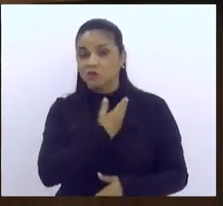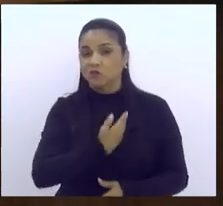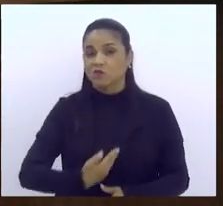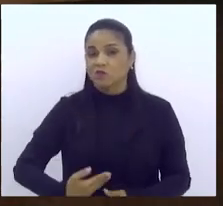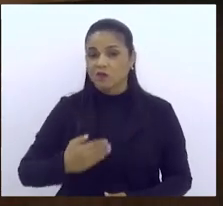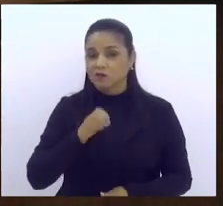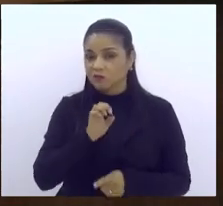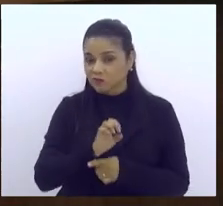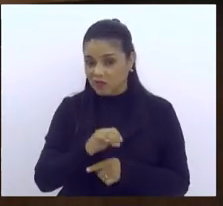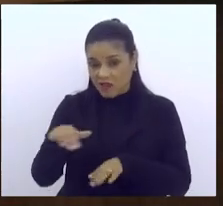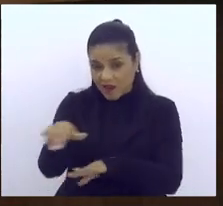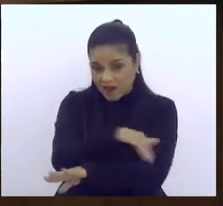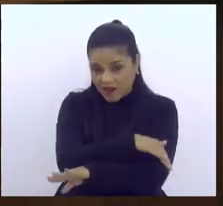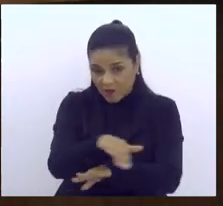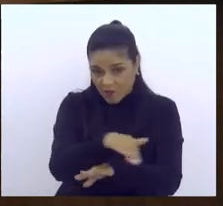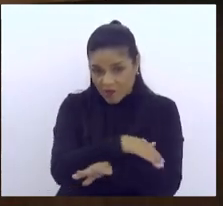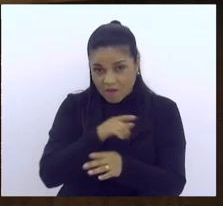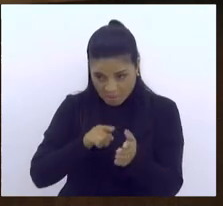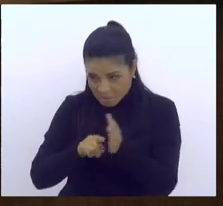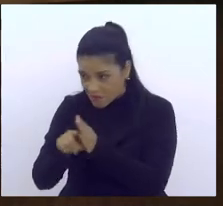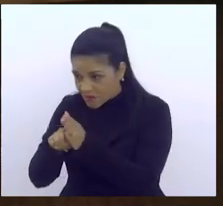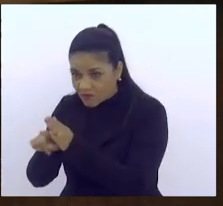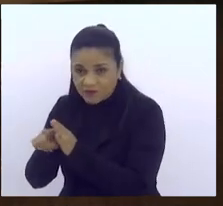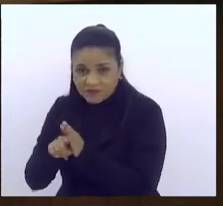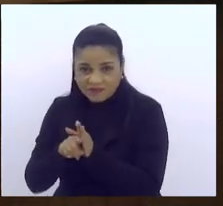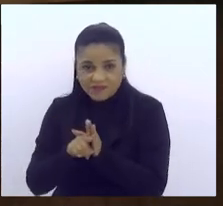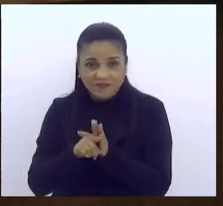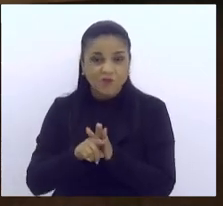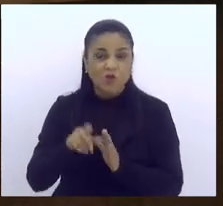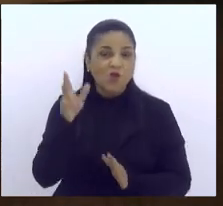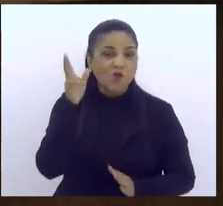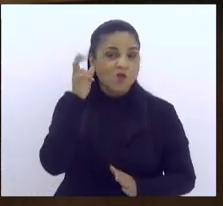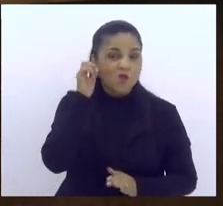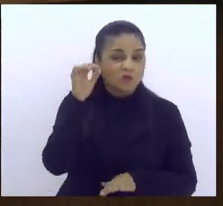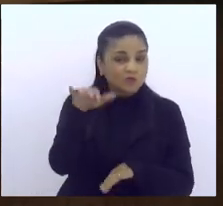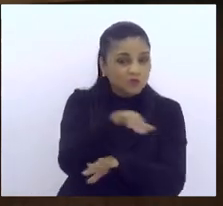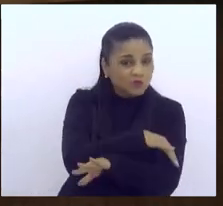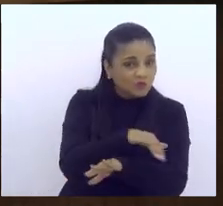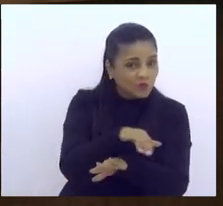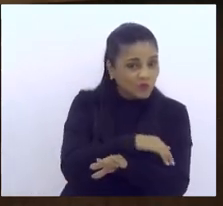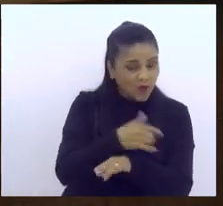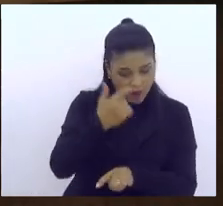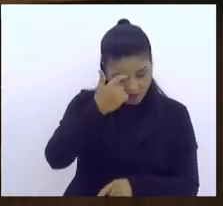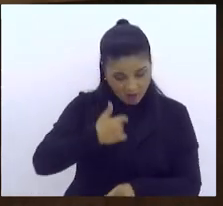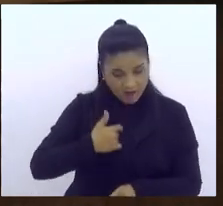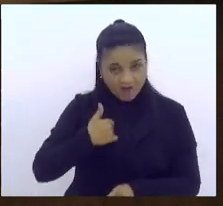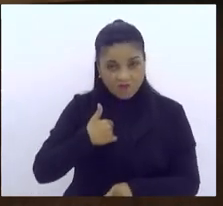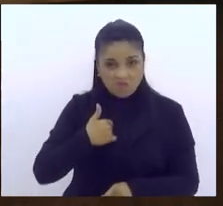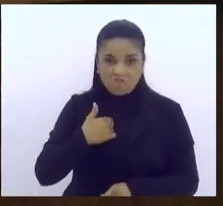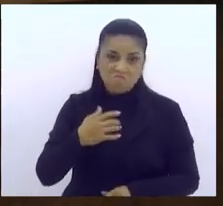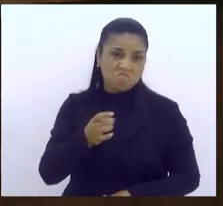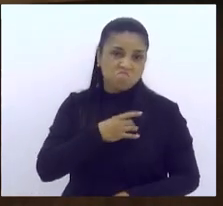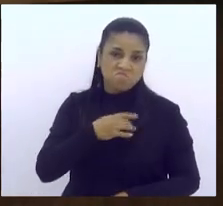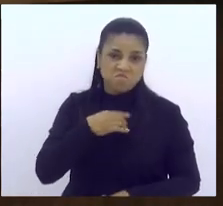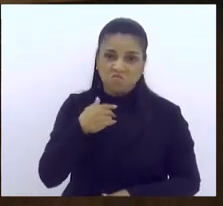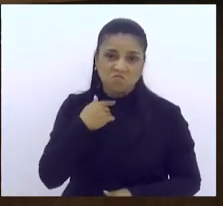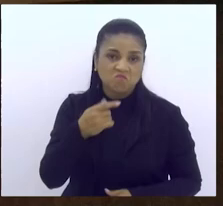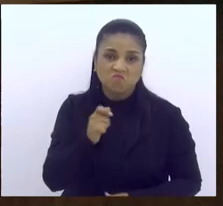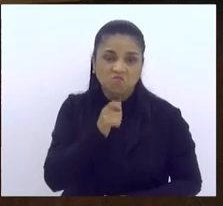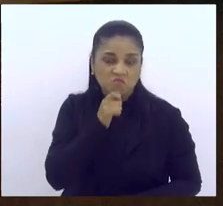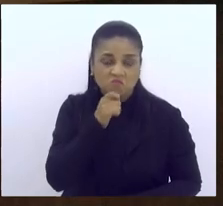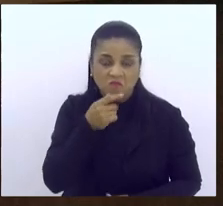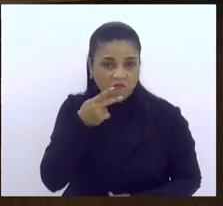se eles andam na rua, porque o que eu ouço nas ruas, e aqui eu não tenho medo de falar, porque eu falei para o